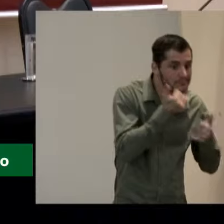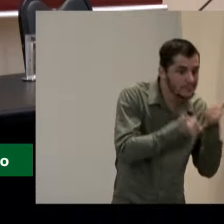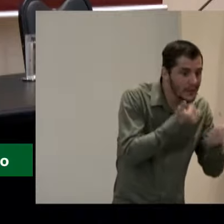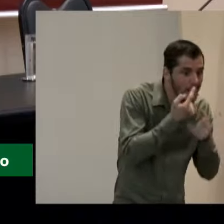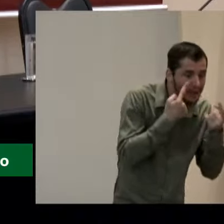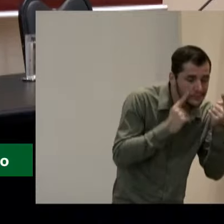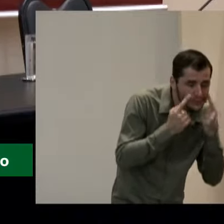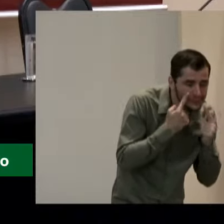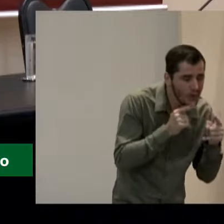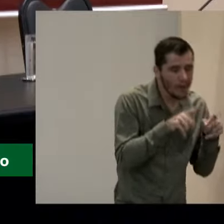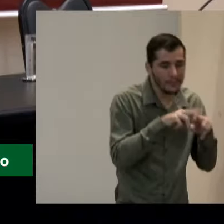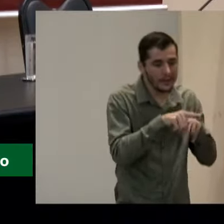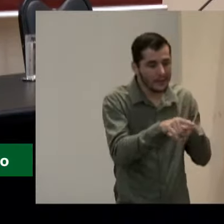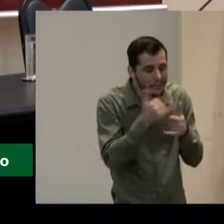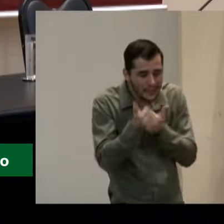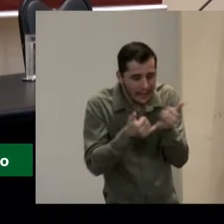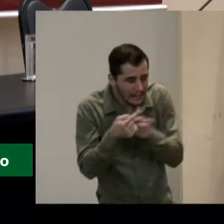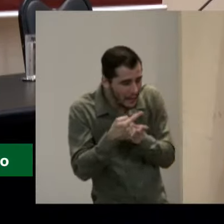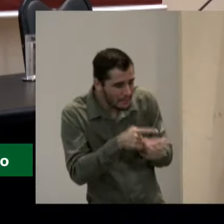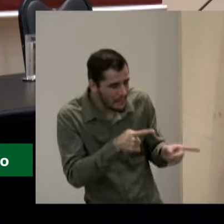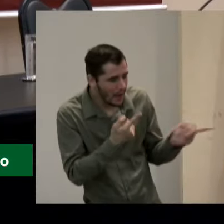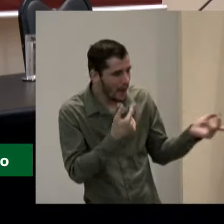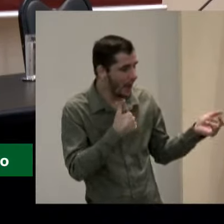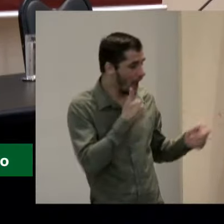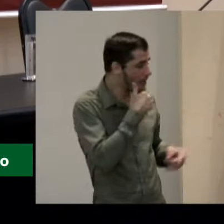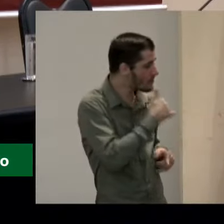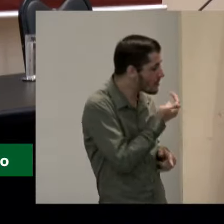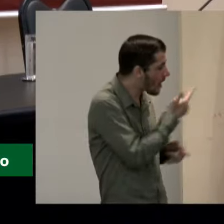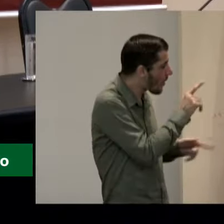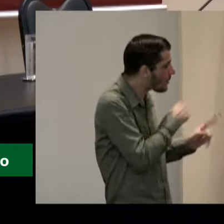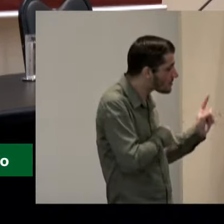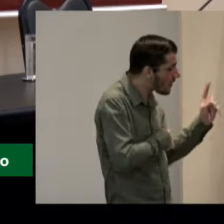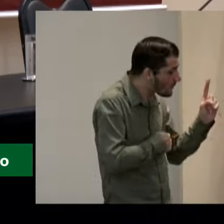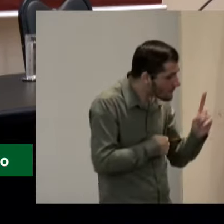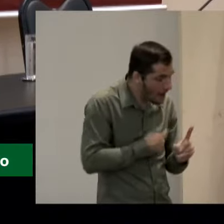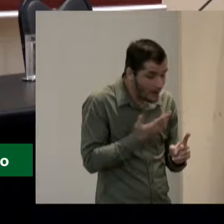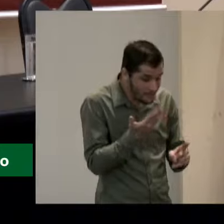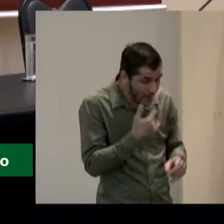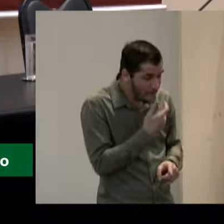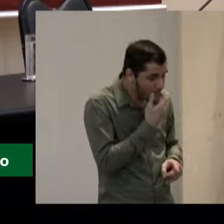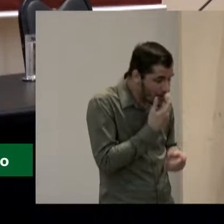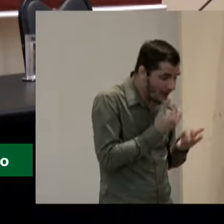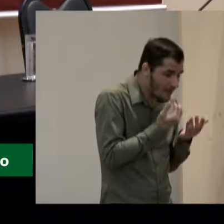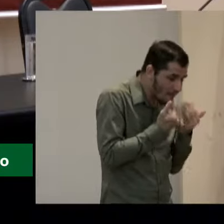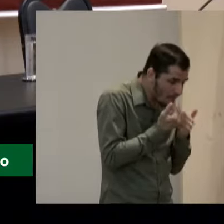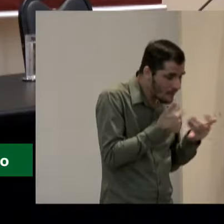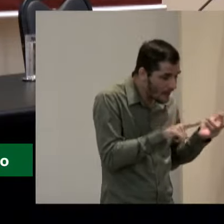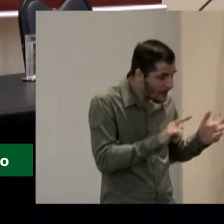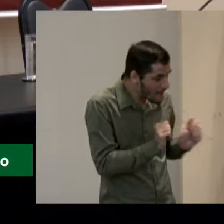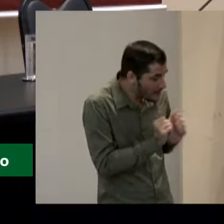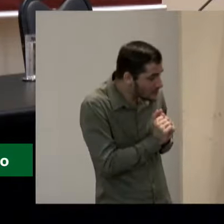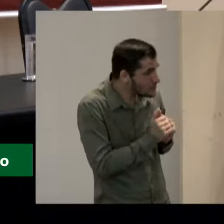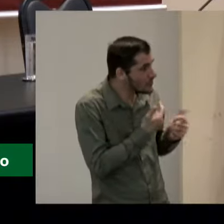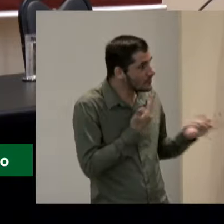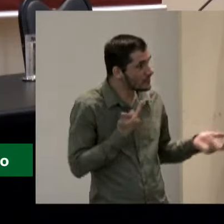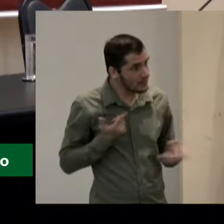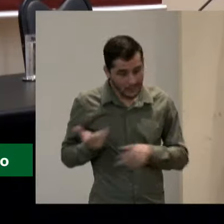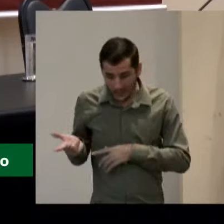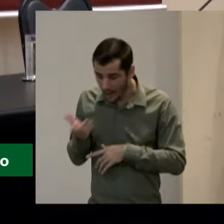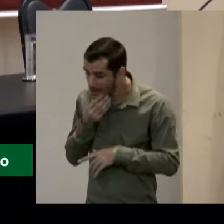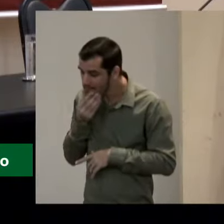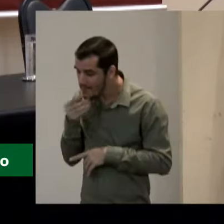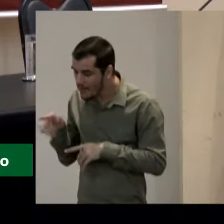Marli chegava, a Dona Biscoita chegava: oh, não chora não, vem cá comer biscoito comigo, aqui é muito melhor que ficar com aquelas crianças chatas. E meu irmão: não estou te perguntando isso não,